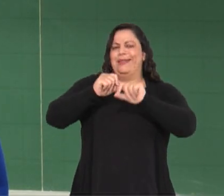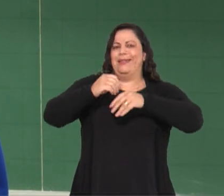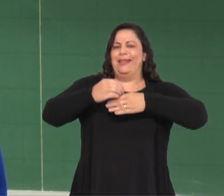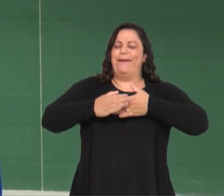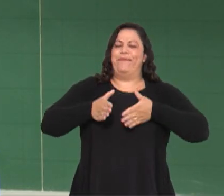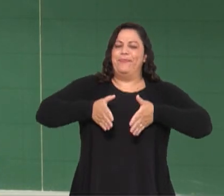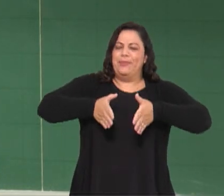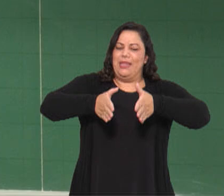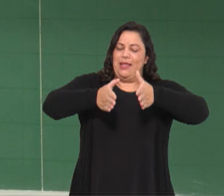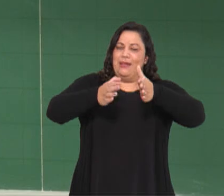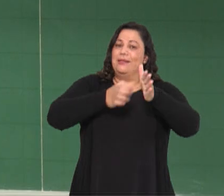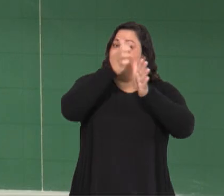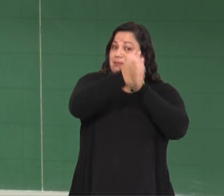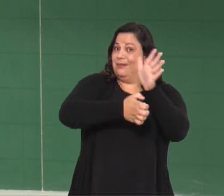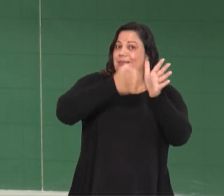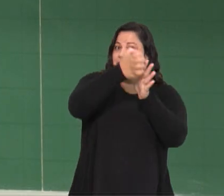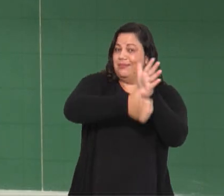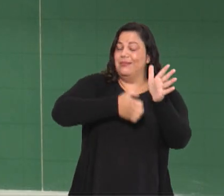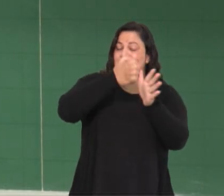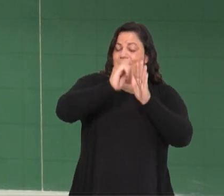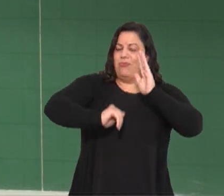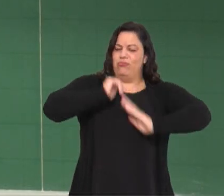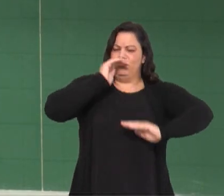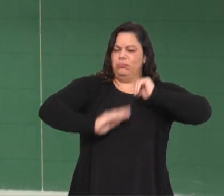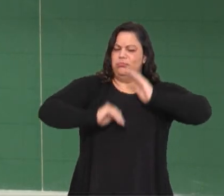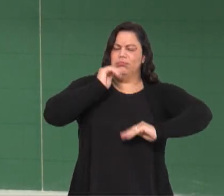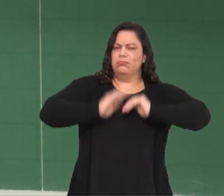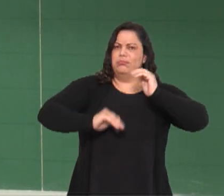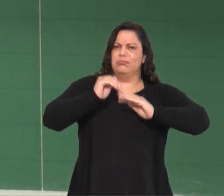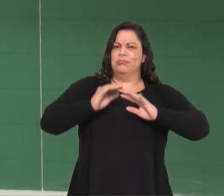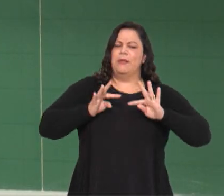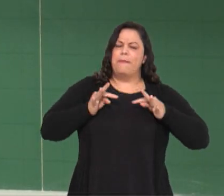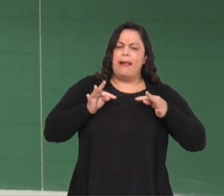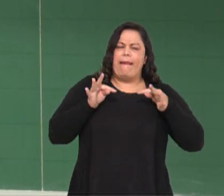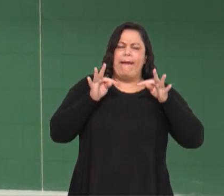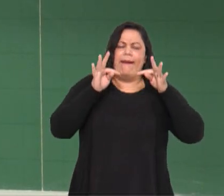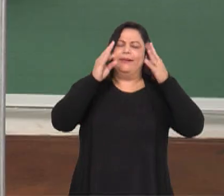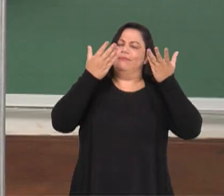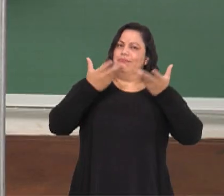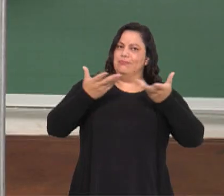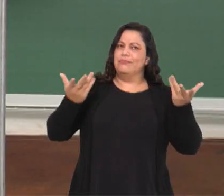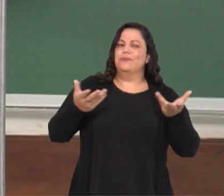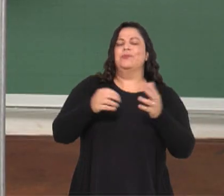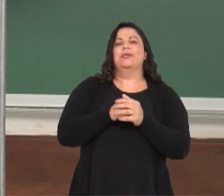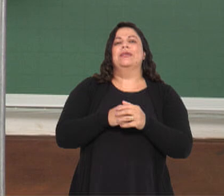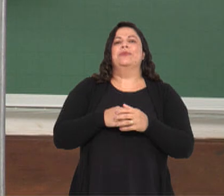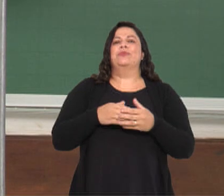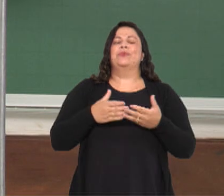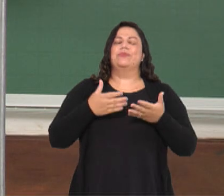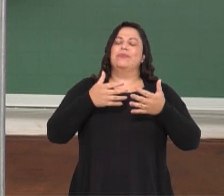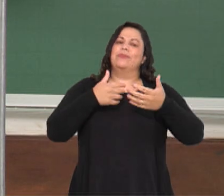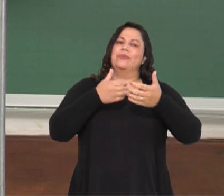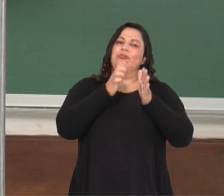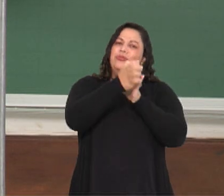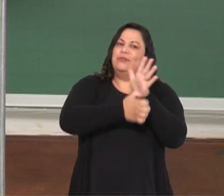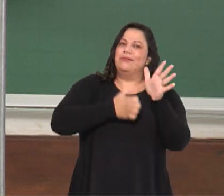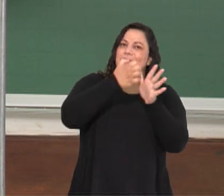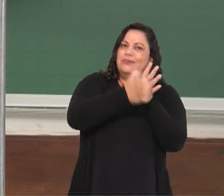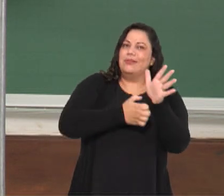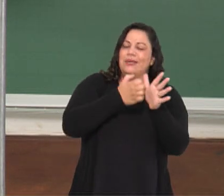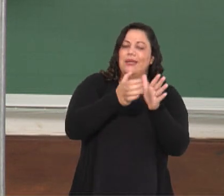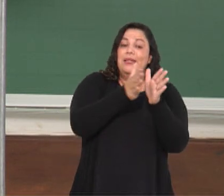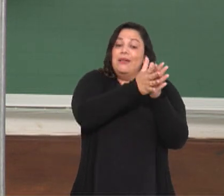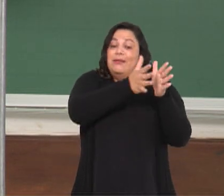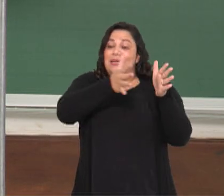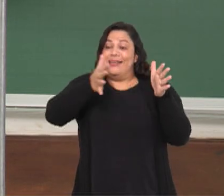veja, ela era muito importante para o desenvolvimento aí do transporte, certo? E aí, nesse período, nós temos também